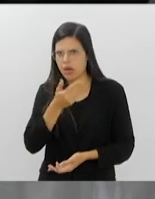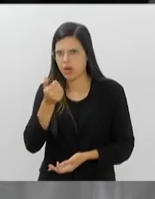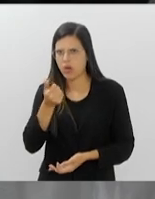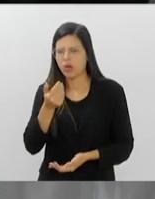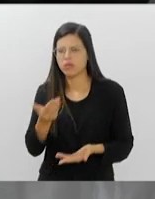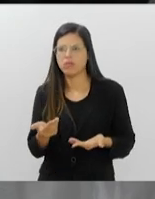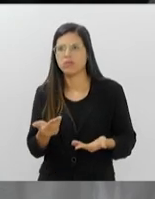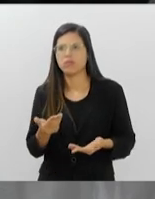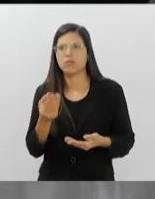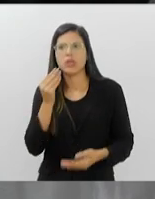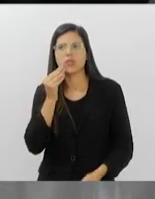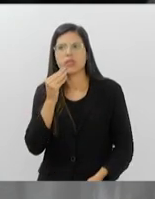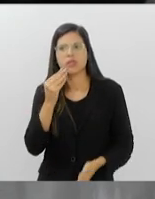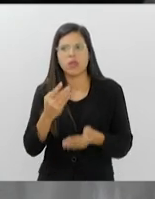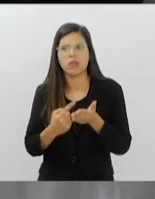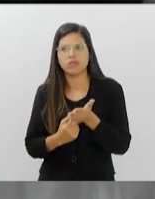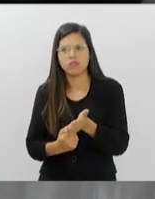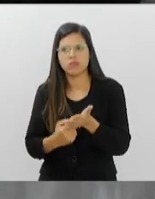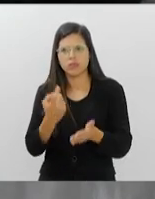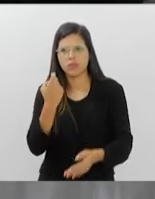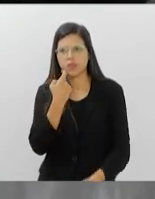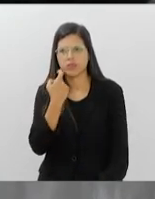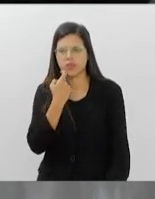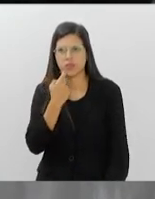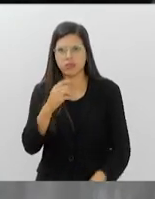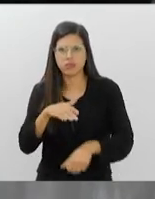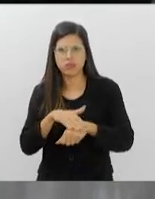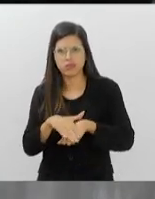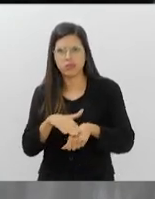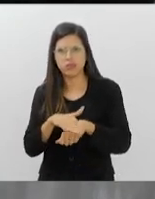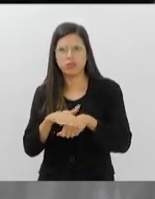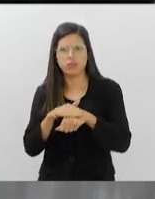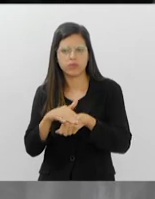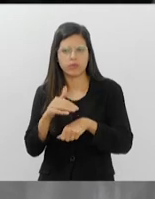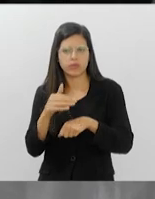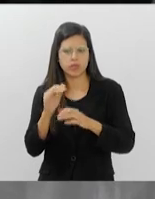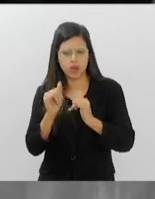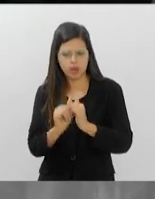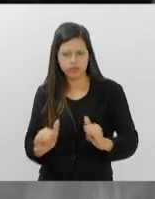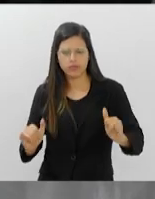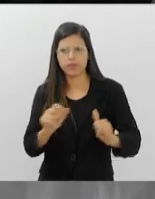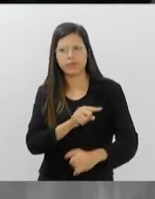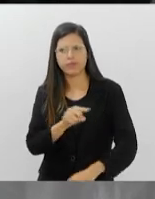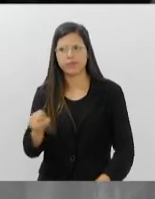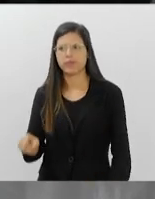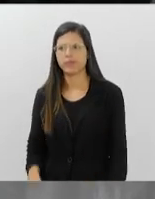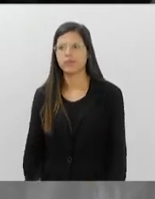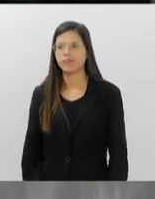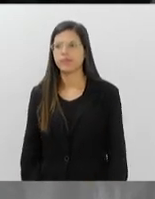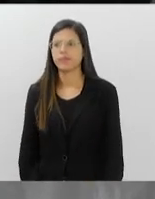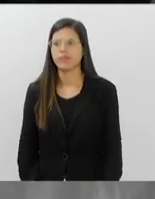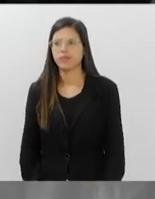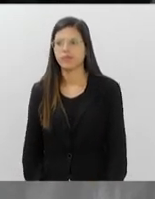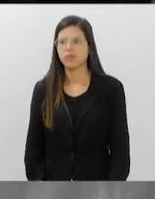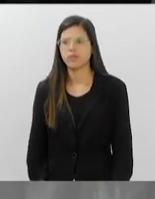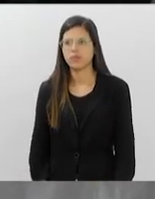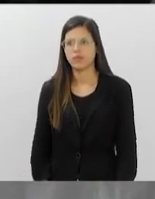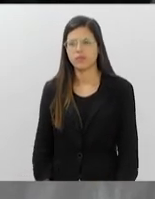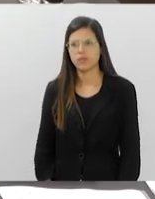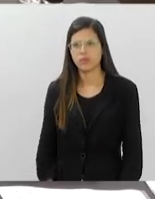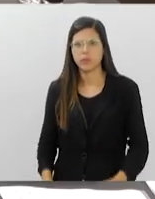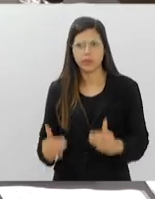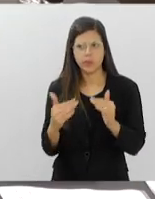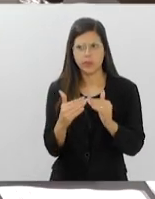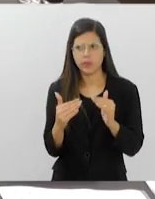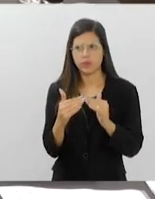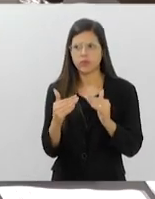marcar então para sexta-feira essa conversa e informo a Vossa Excelência. Eu queria, mas presidente, de qualquer forma, concordando com o